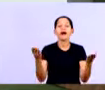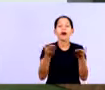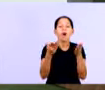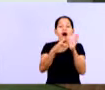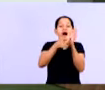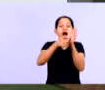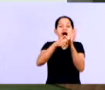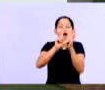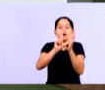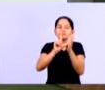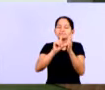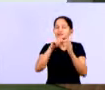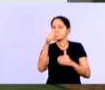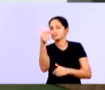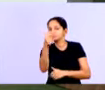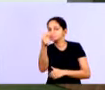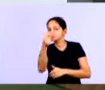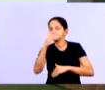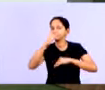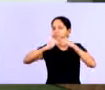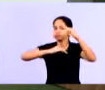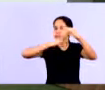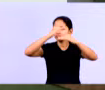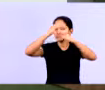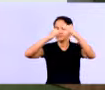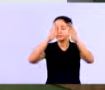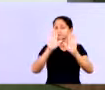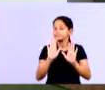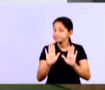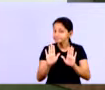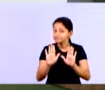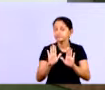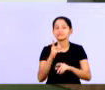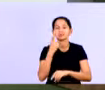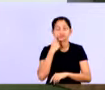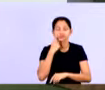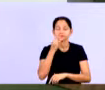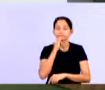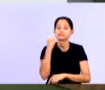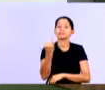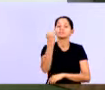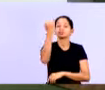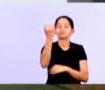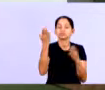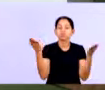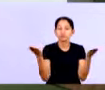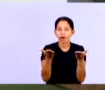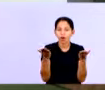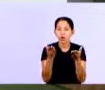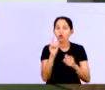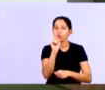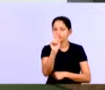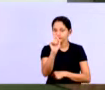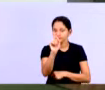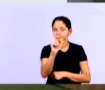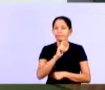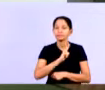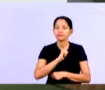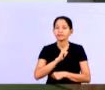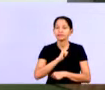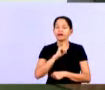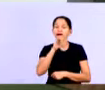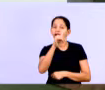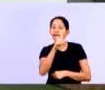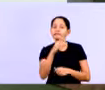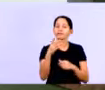nós evoluirmos, eu acho que era importante, vai chegar uma parte do payback, que é essa próxima questão, né? Então, como aqui está uma